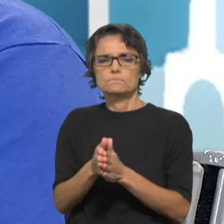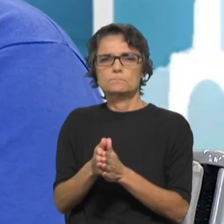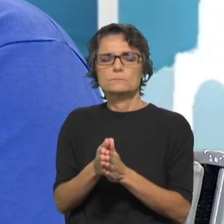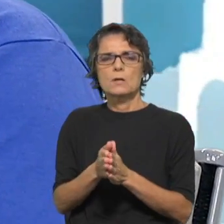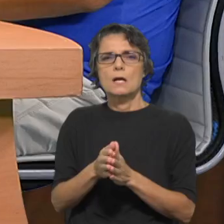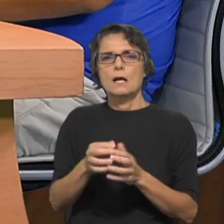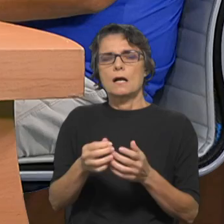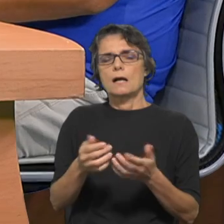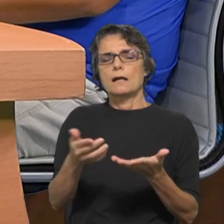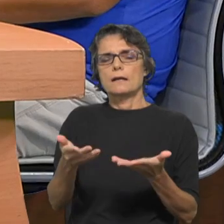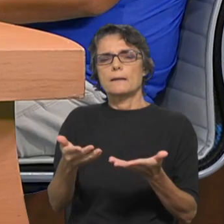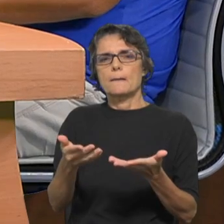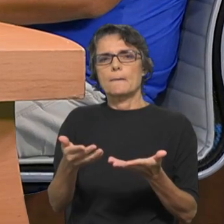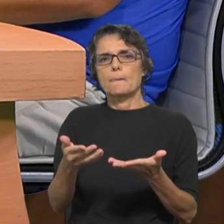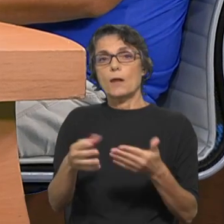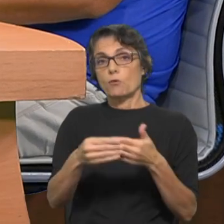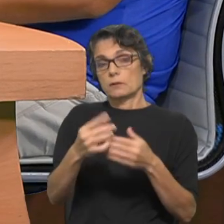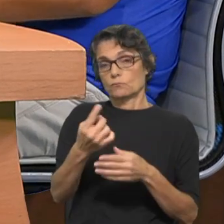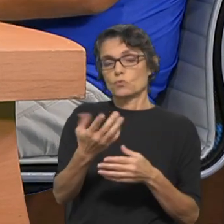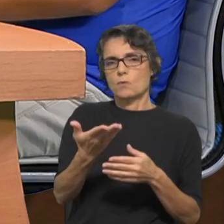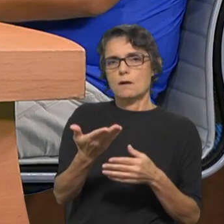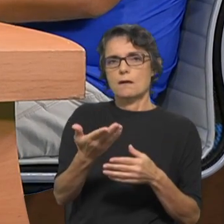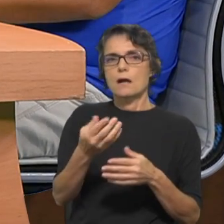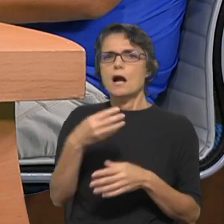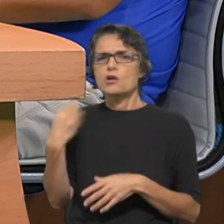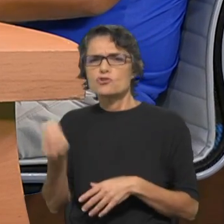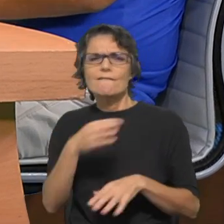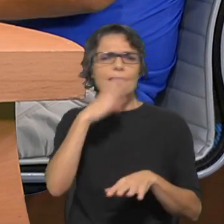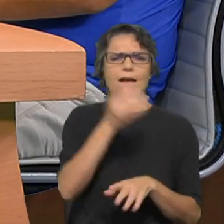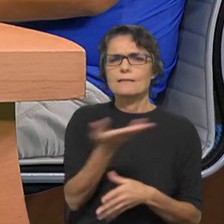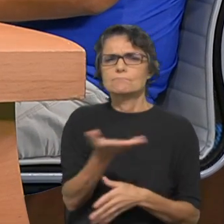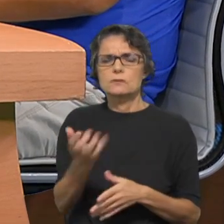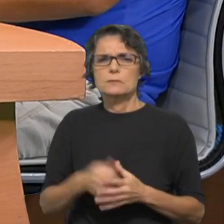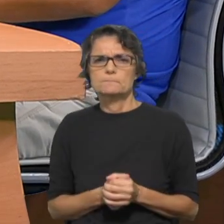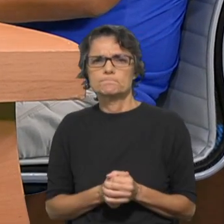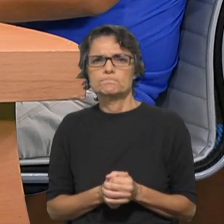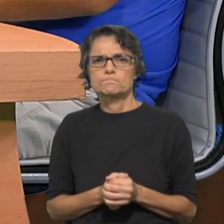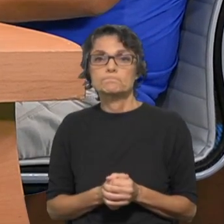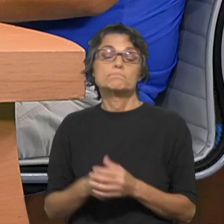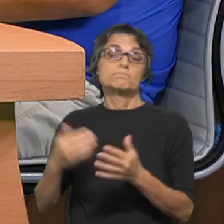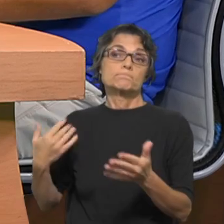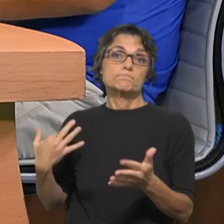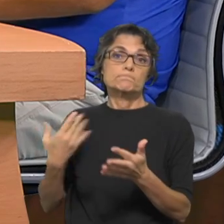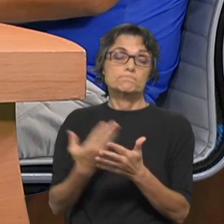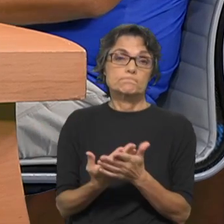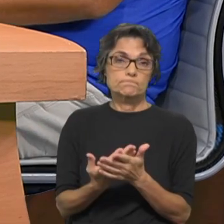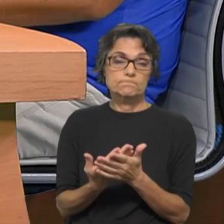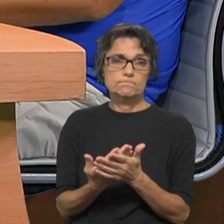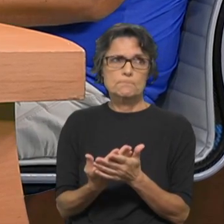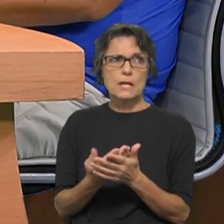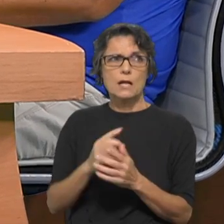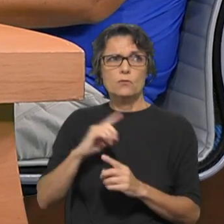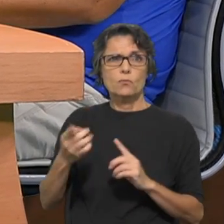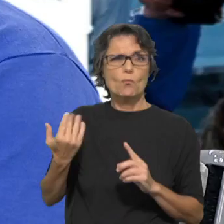coordenador. Jovens também, ou menos jovens? Também desde há uns anos para cá, desde a década de